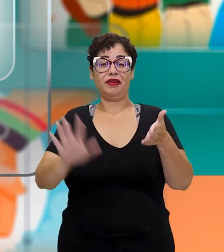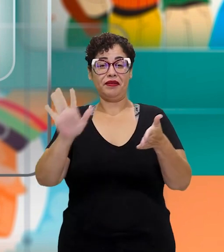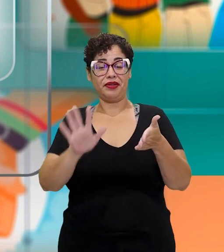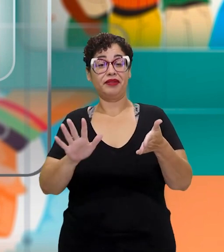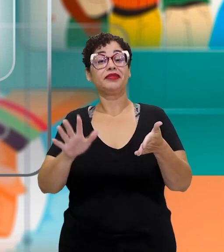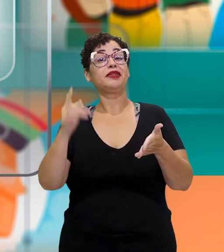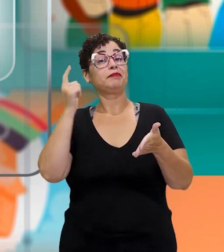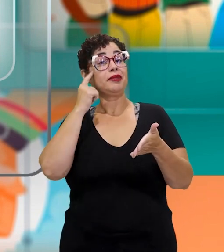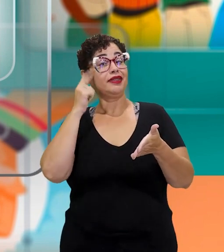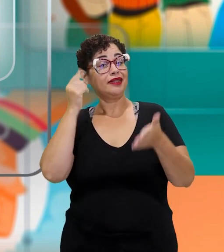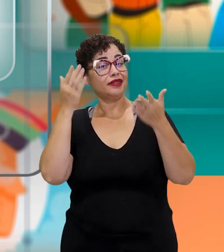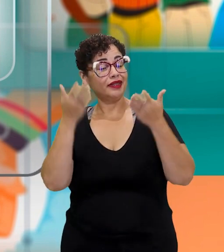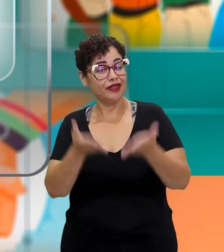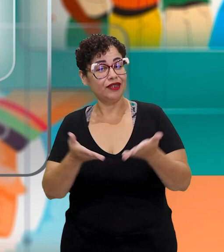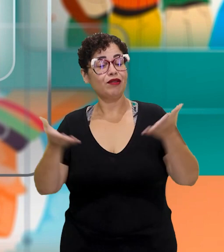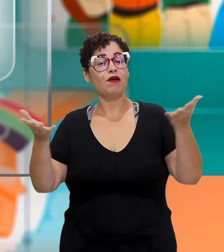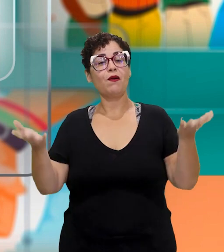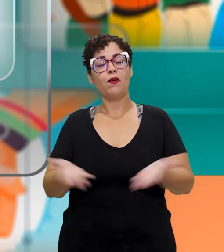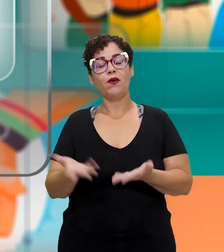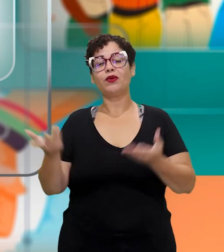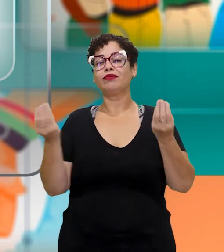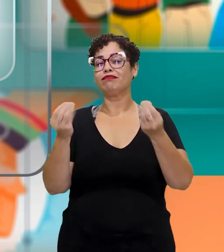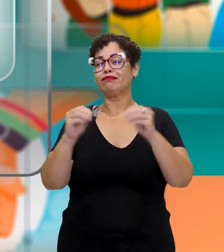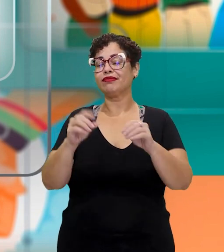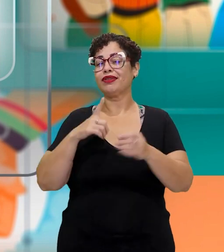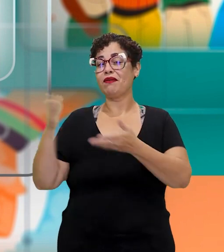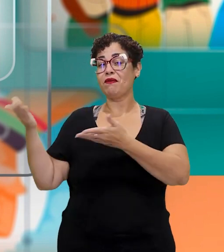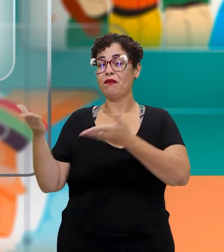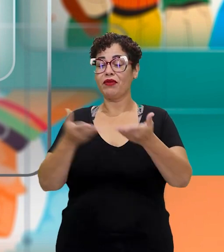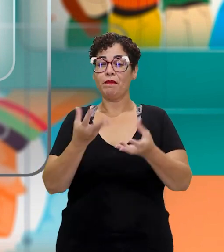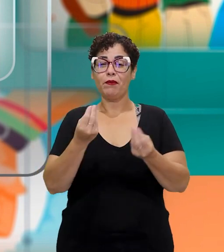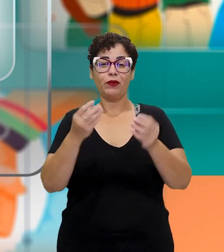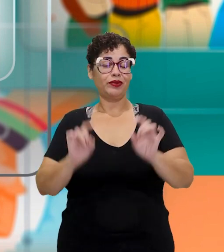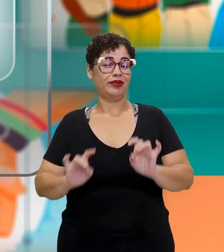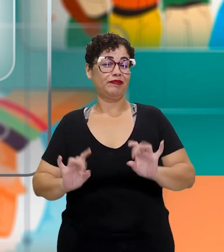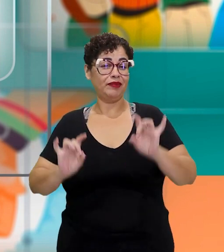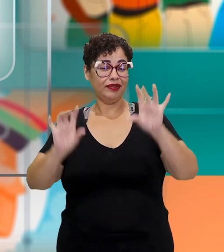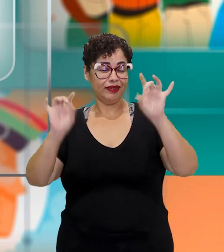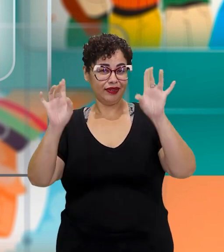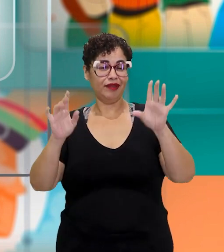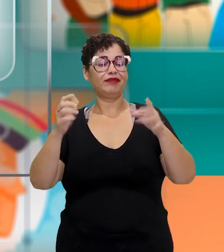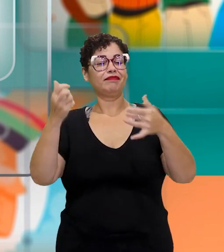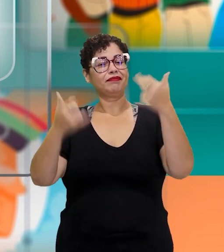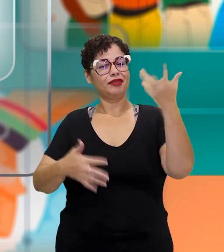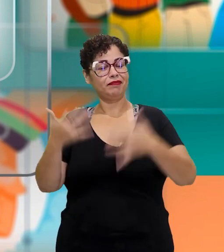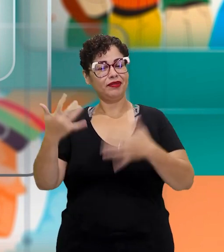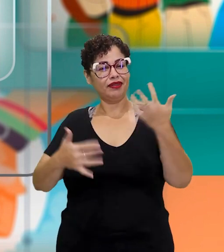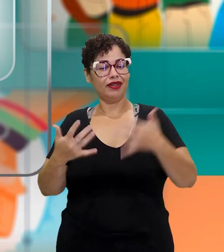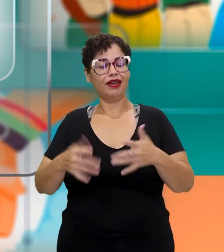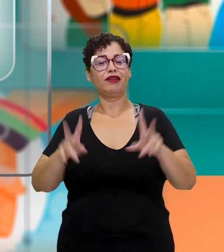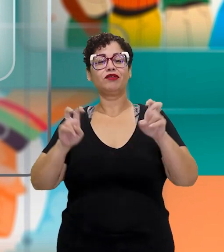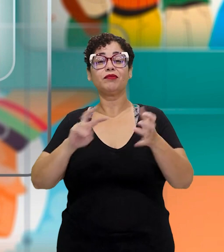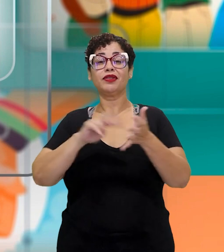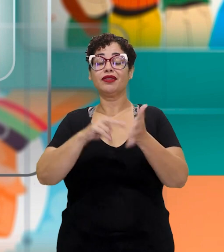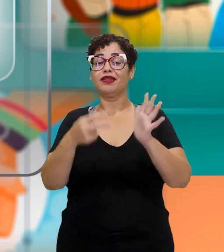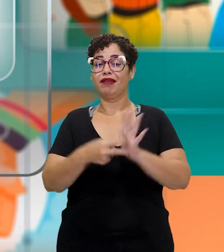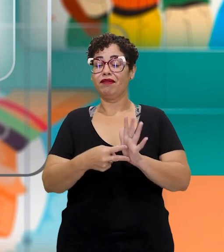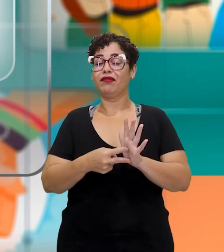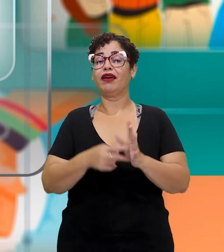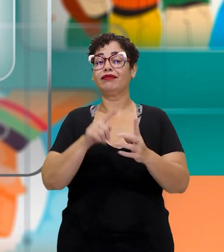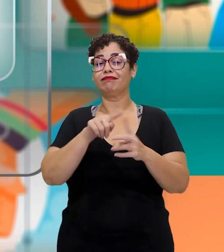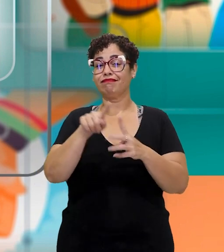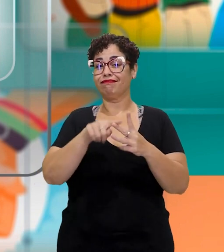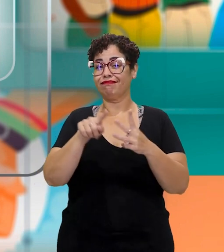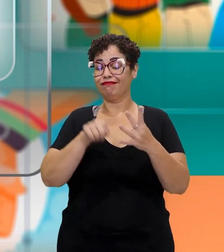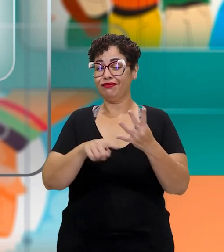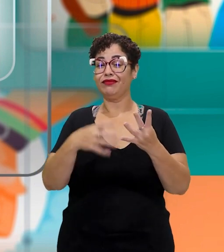teoria. E é pensando nisso que hoje trouxemos uma convidada muito especial para nos explicar o significado